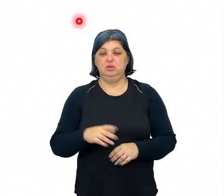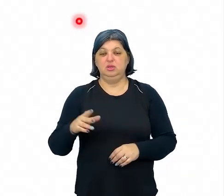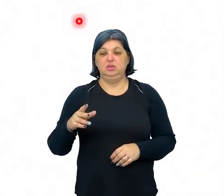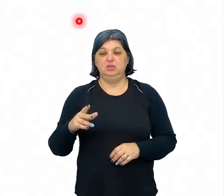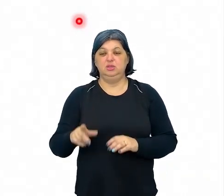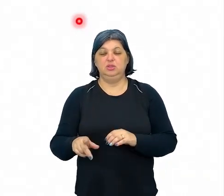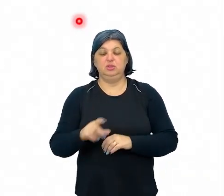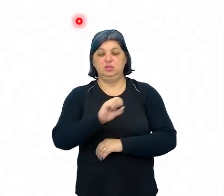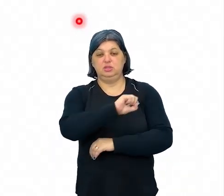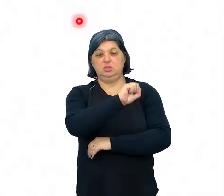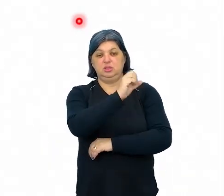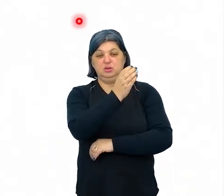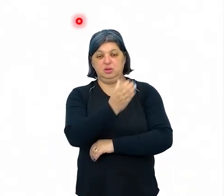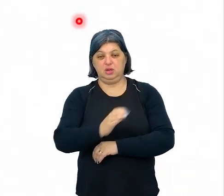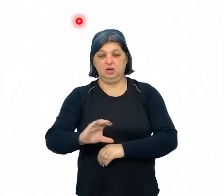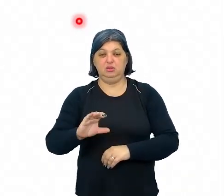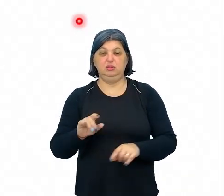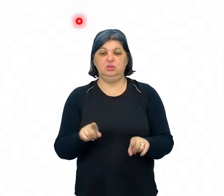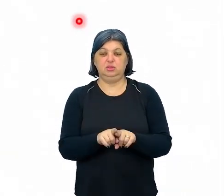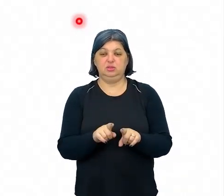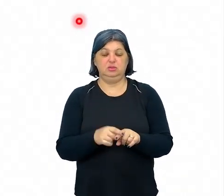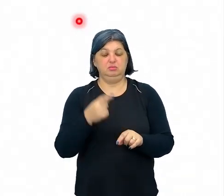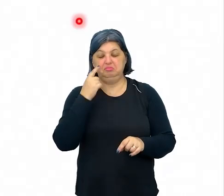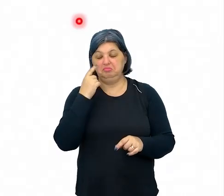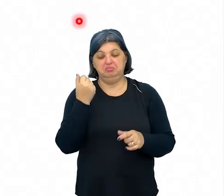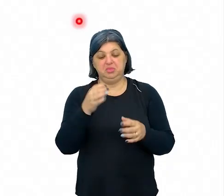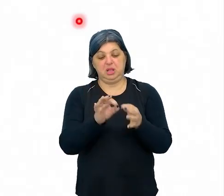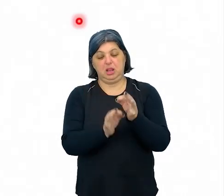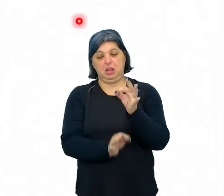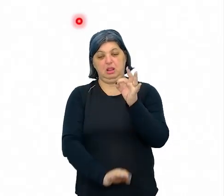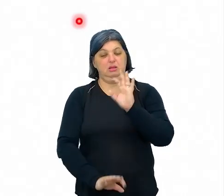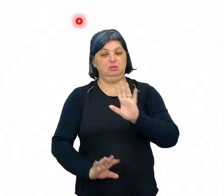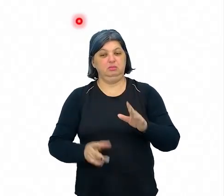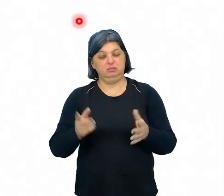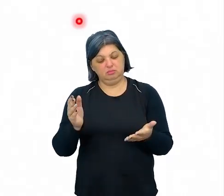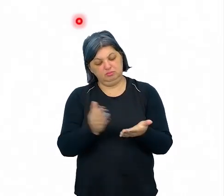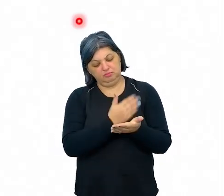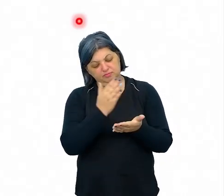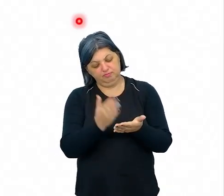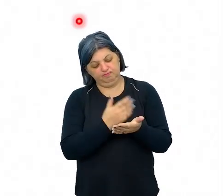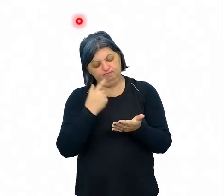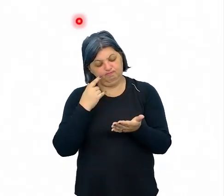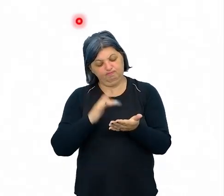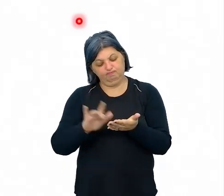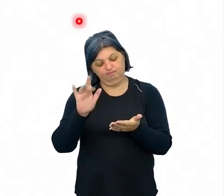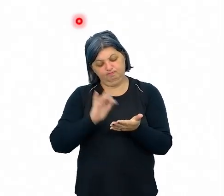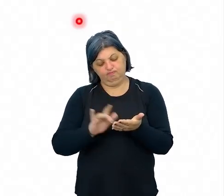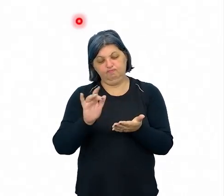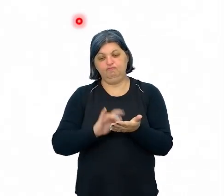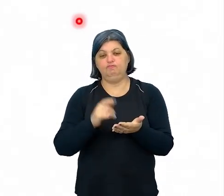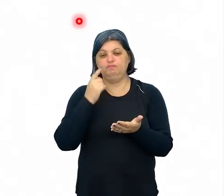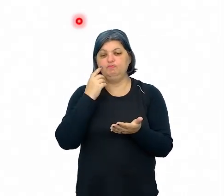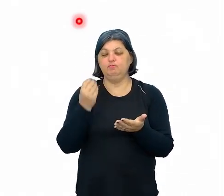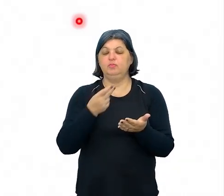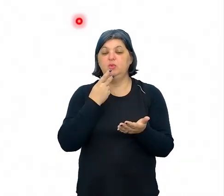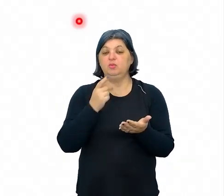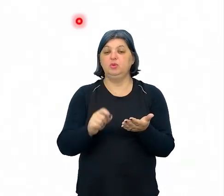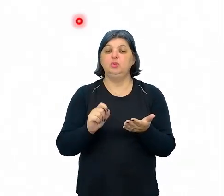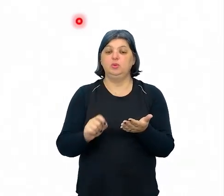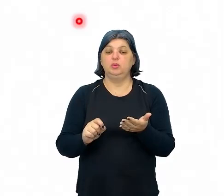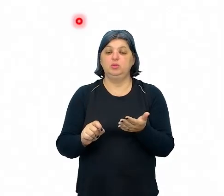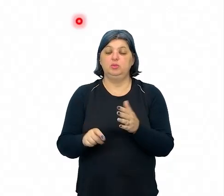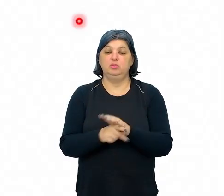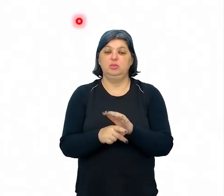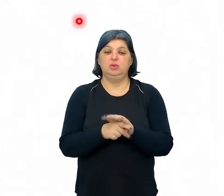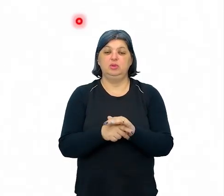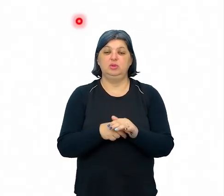vocês para dar uma folheada, não precisa ler a tese inteira, mas deem uma folheada quando ela fala, quando a Débora Boll